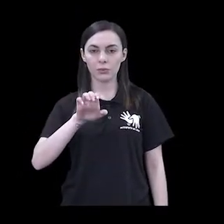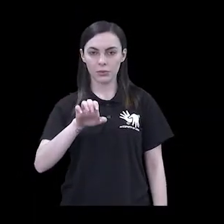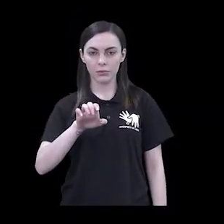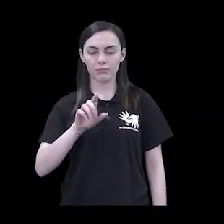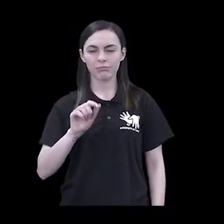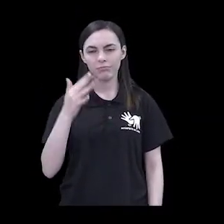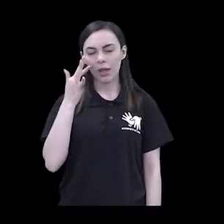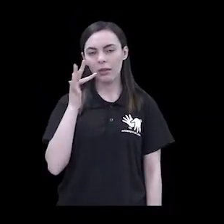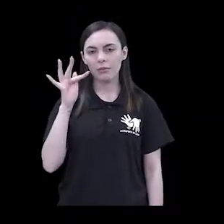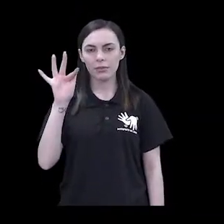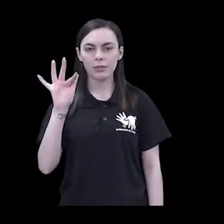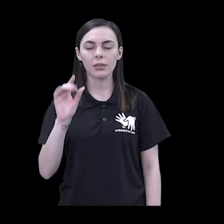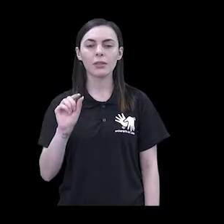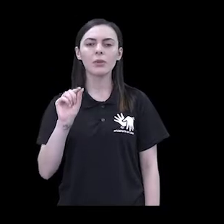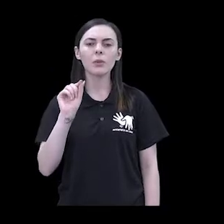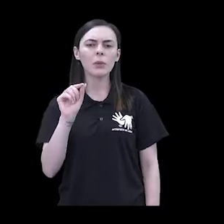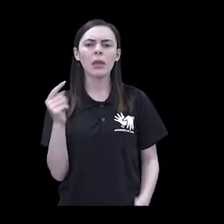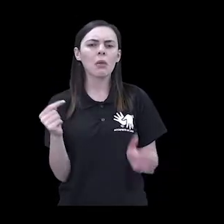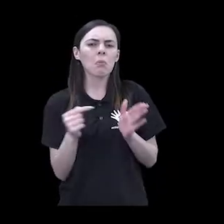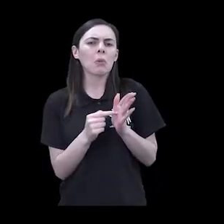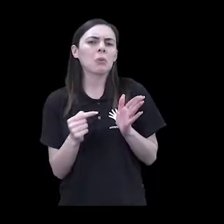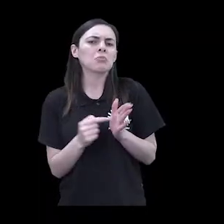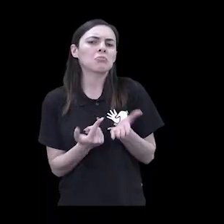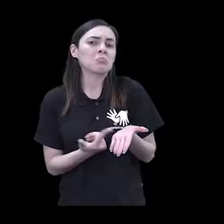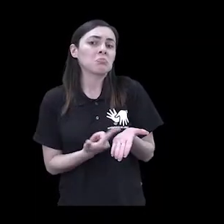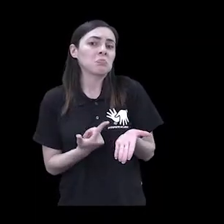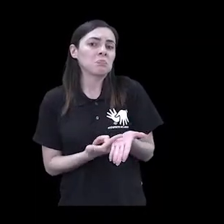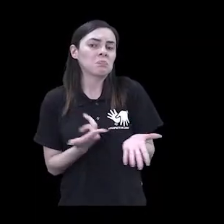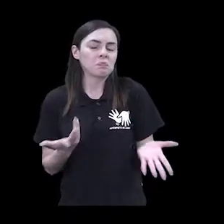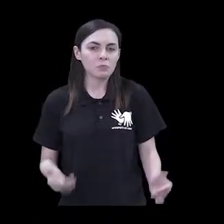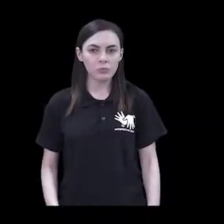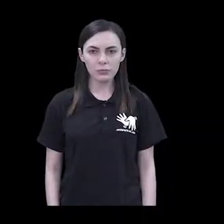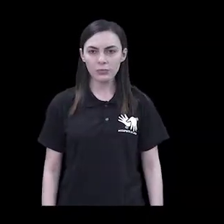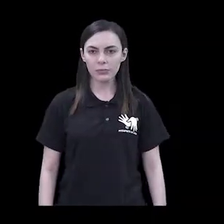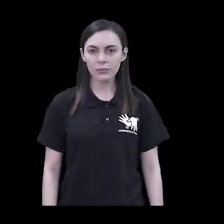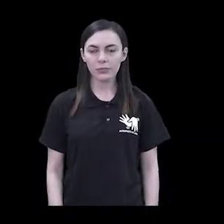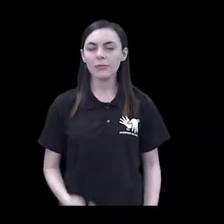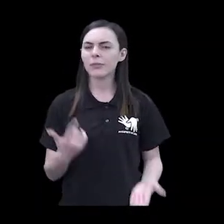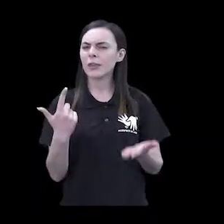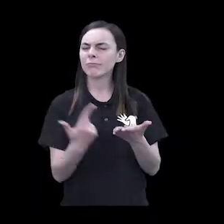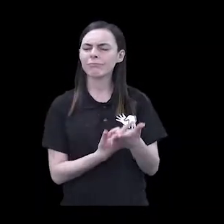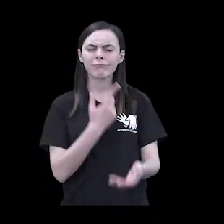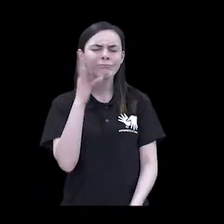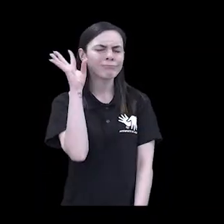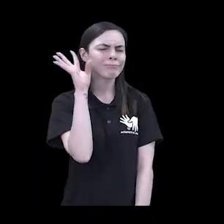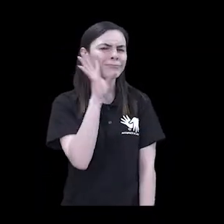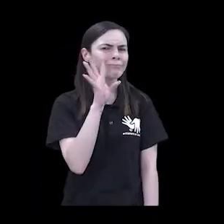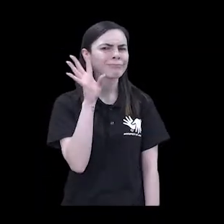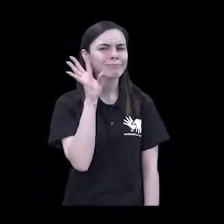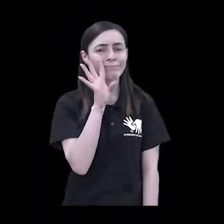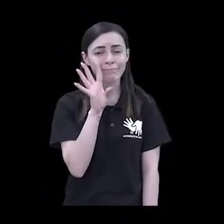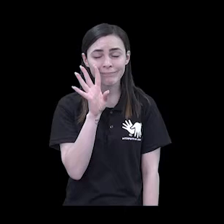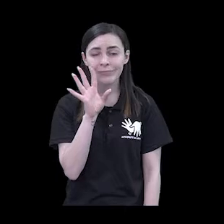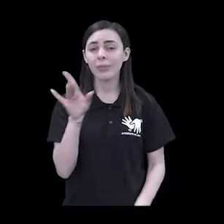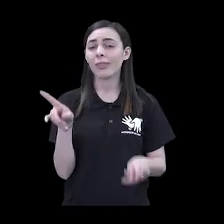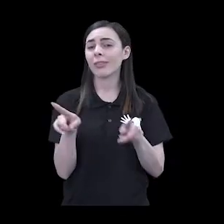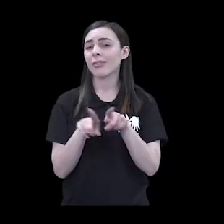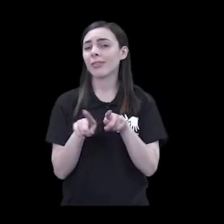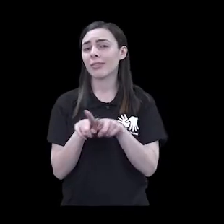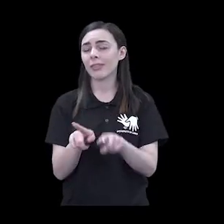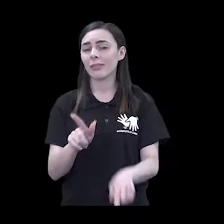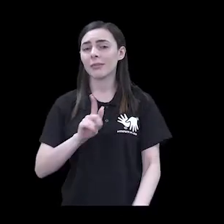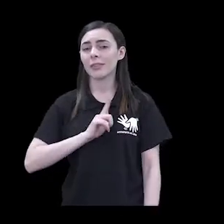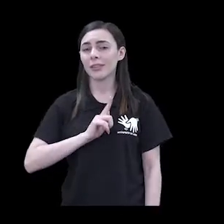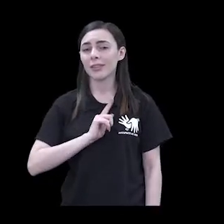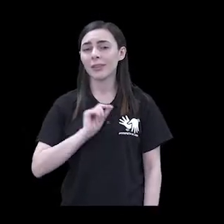eu vim falar porque é que eu indico ele. Ele é um livro muito legal e